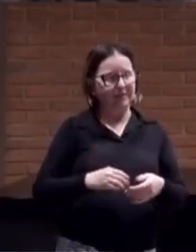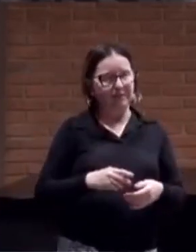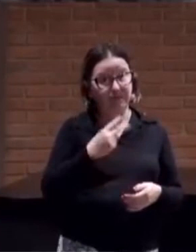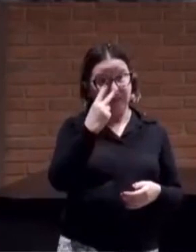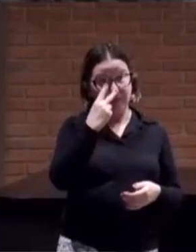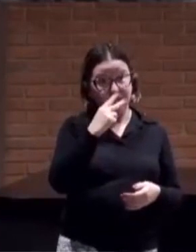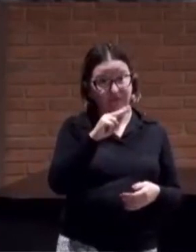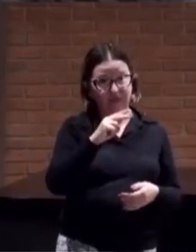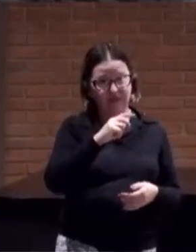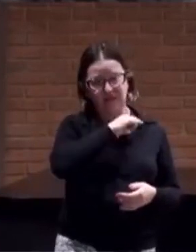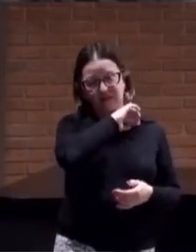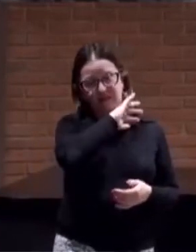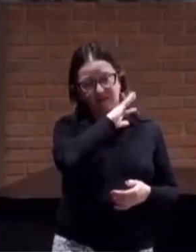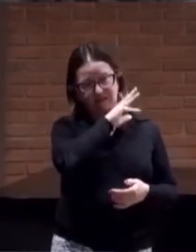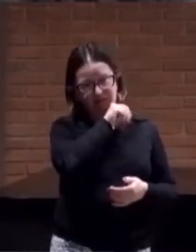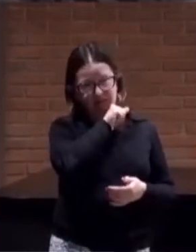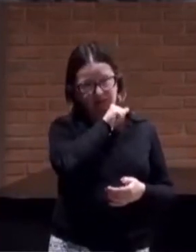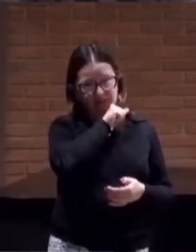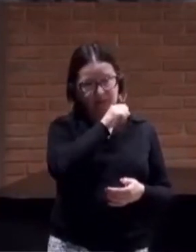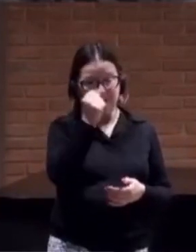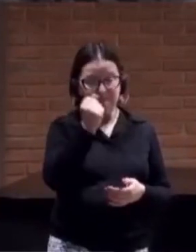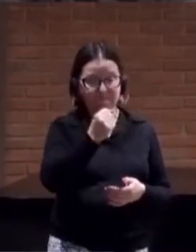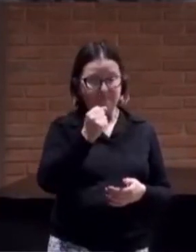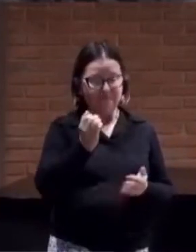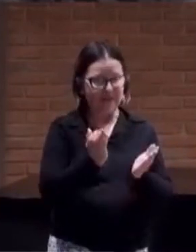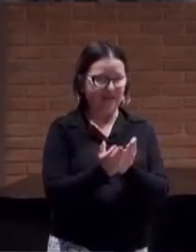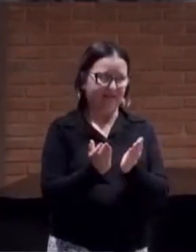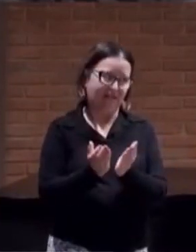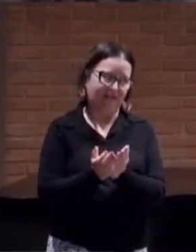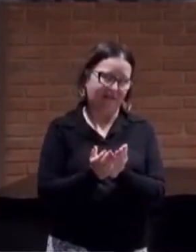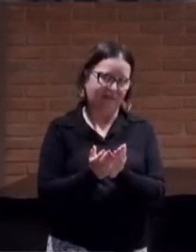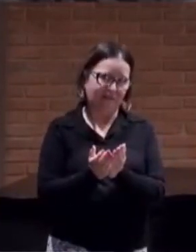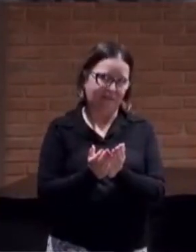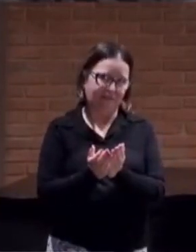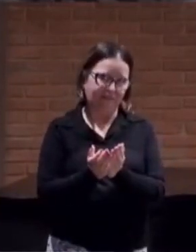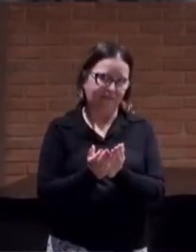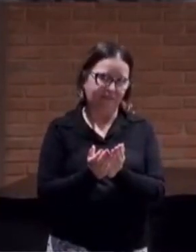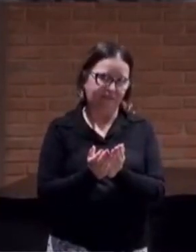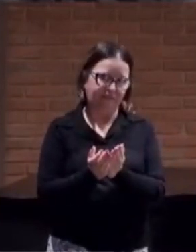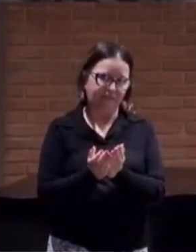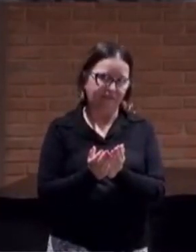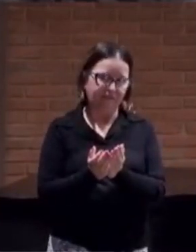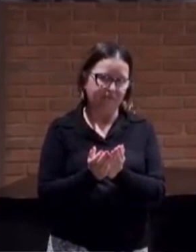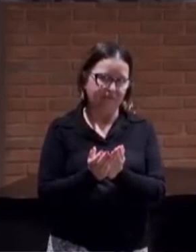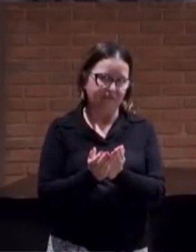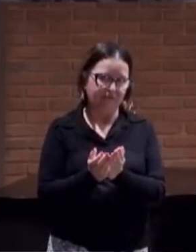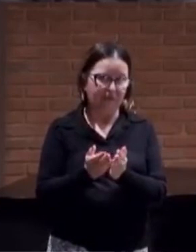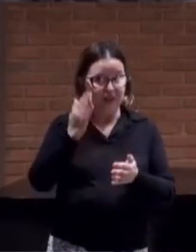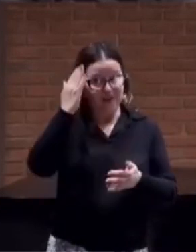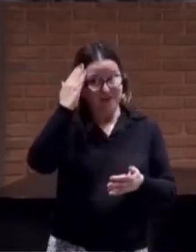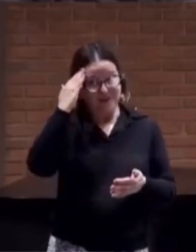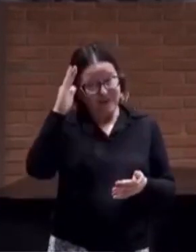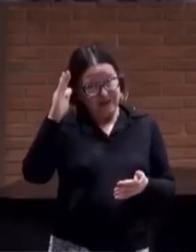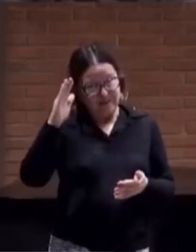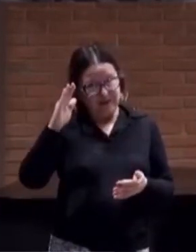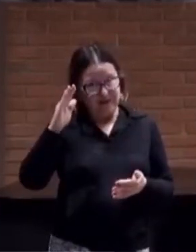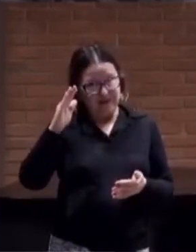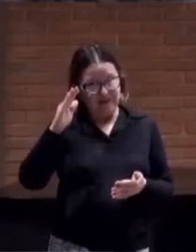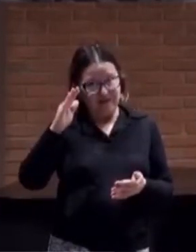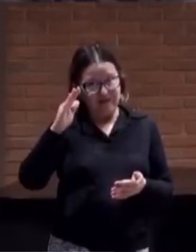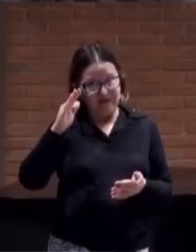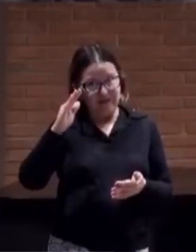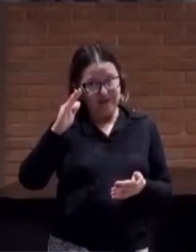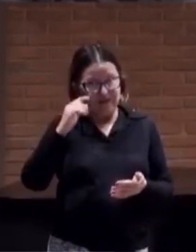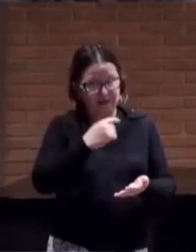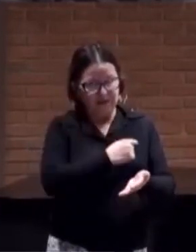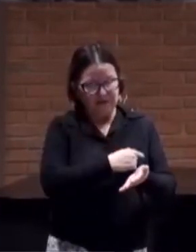vendo as feras matar os cristãos, não sabendo que naquela cena as gotas de